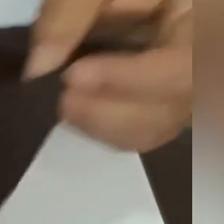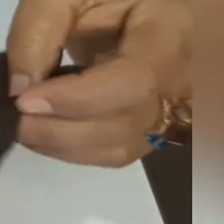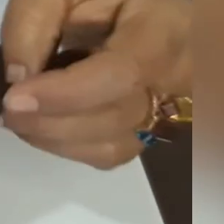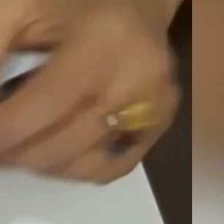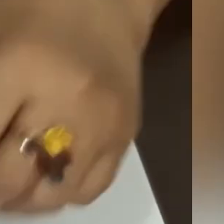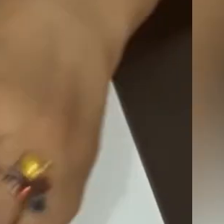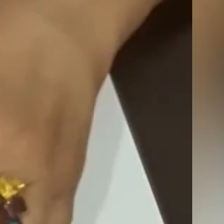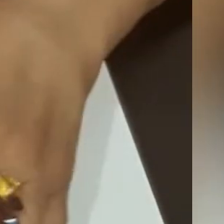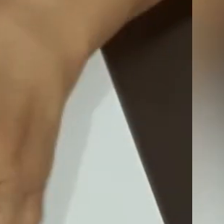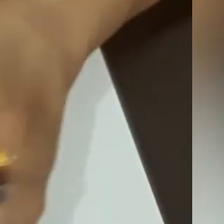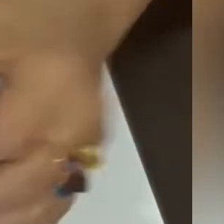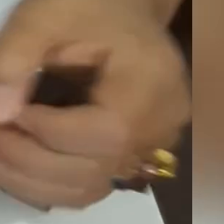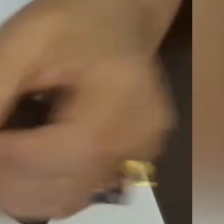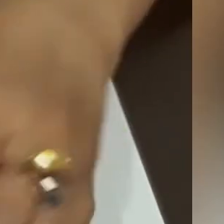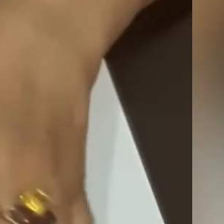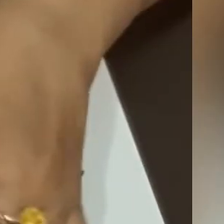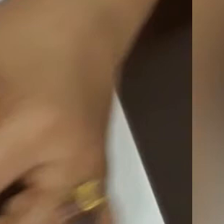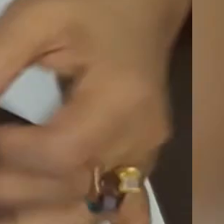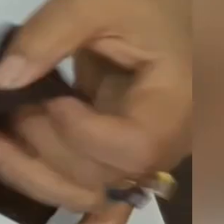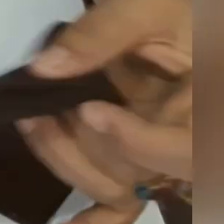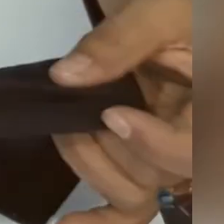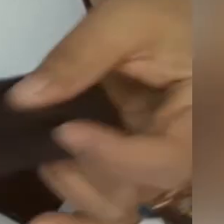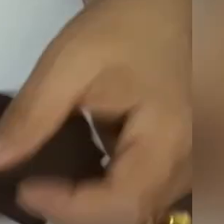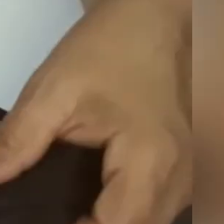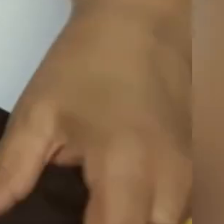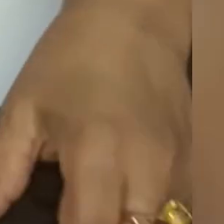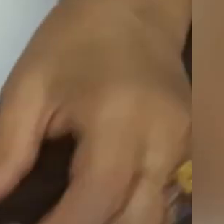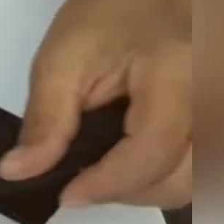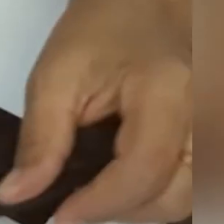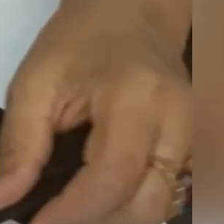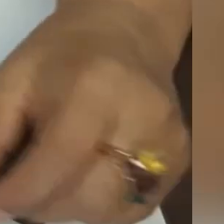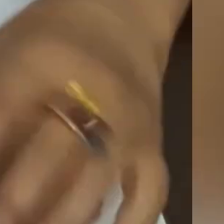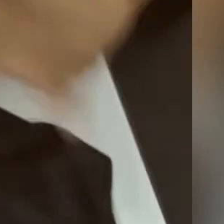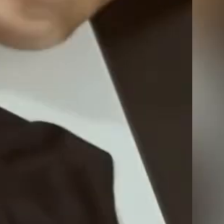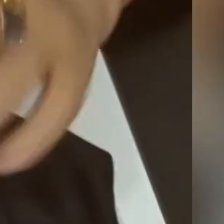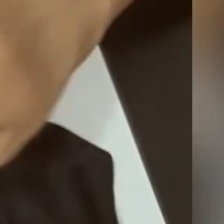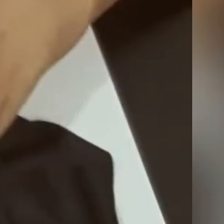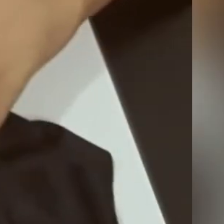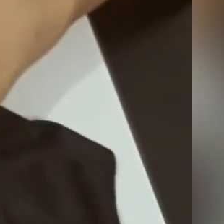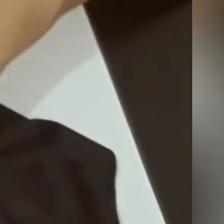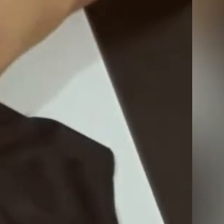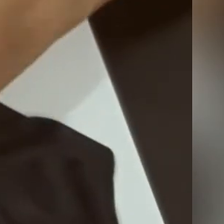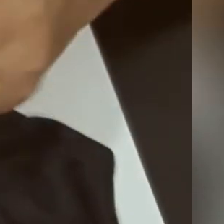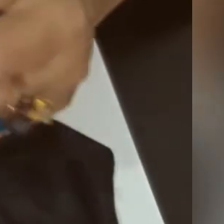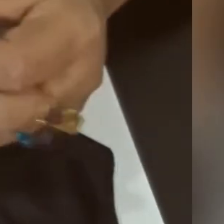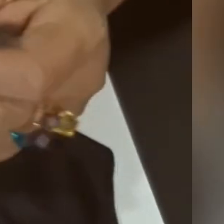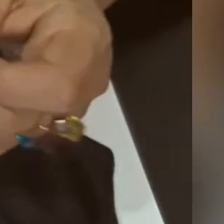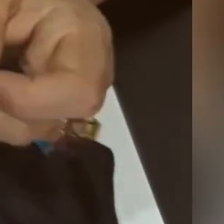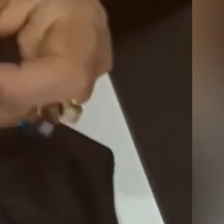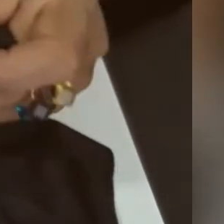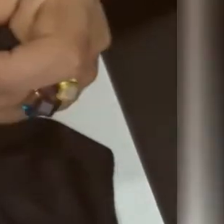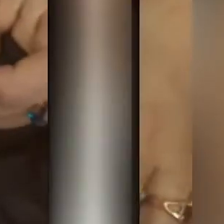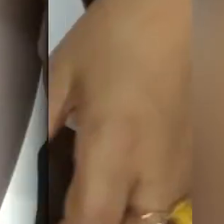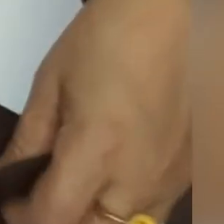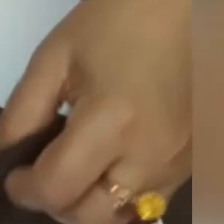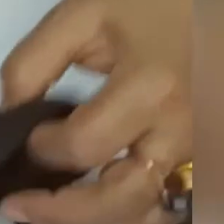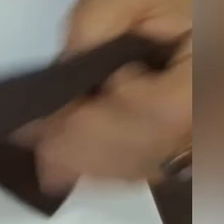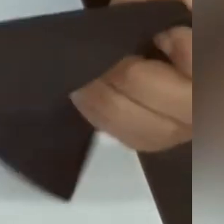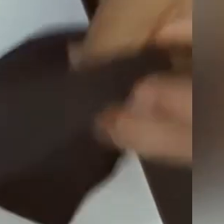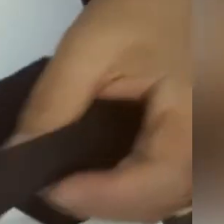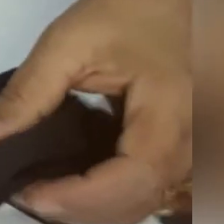camiseta velha que vocês tiverem, é melhor para a gente trabalhar. Mas se não tiver, usa o tecido que vocês tiverem, tá